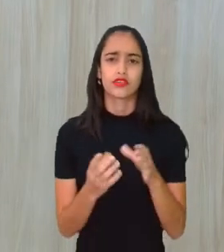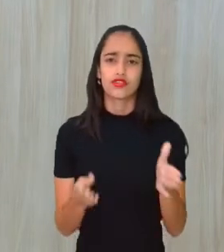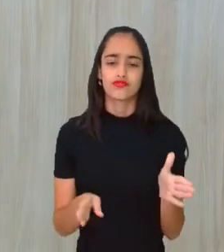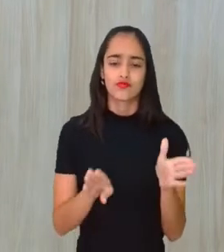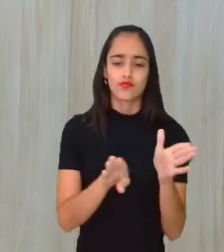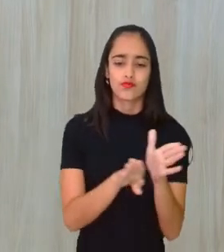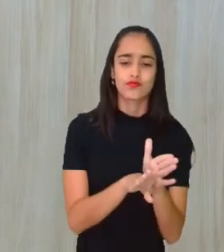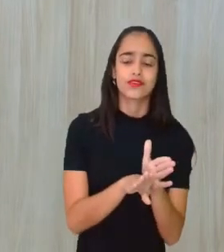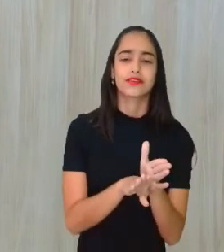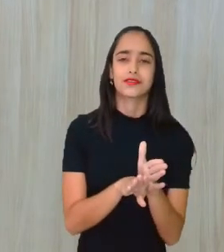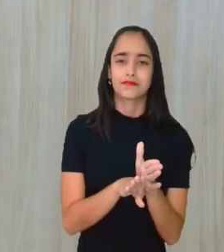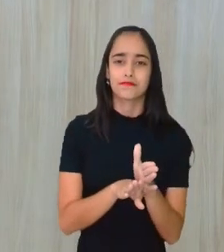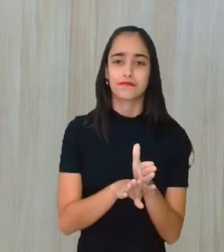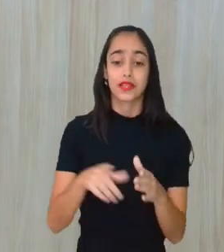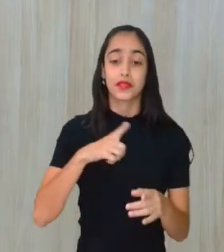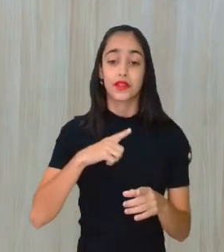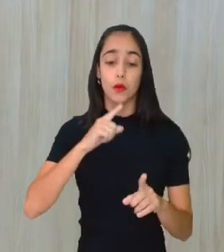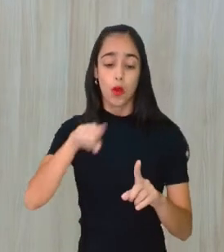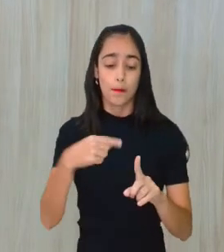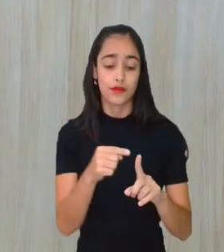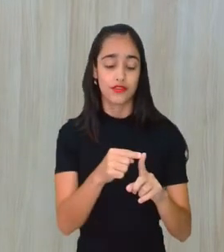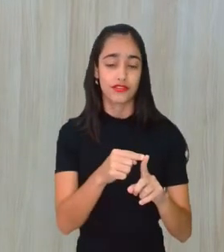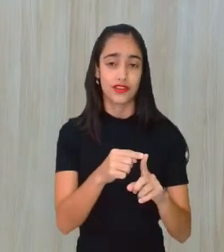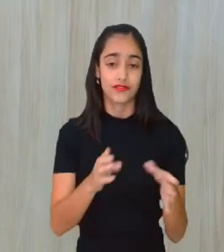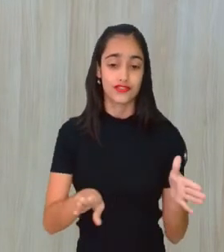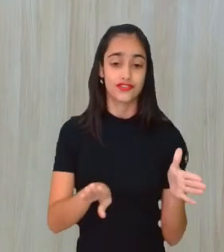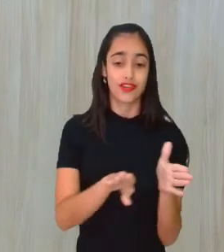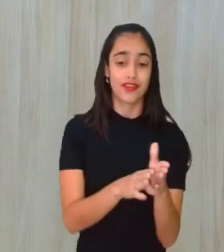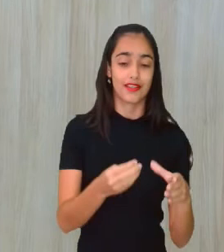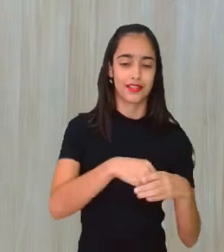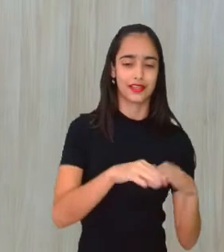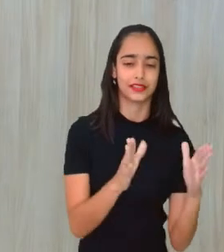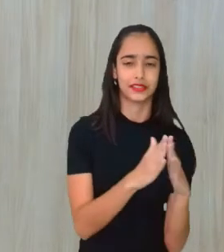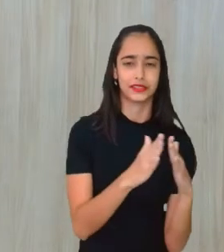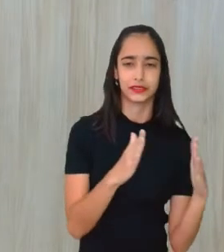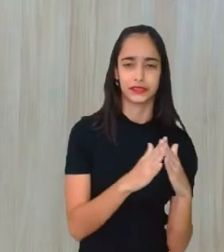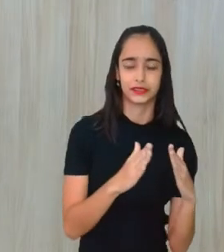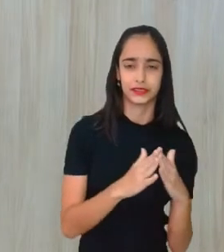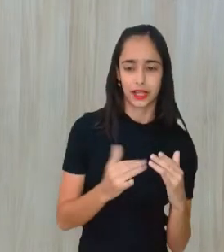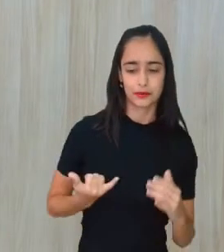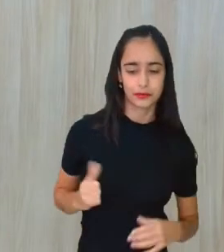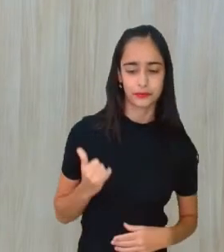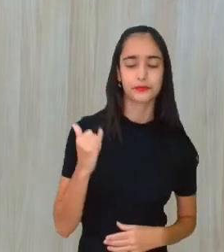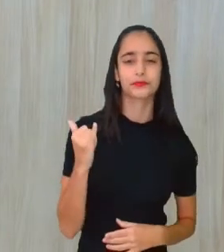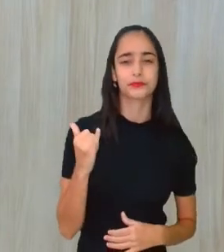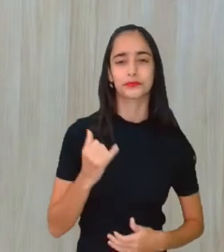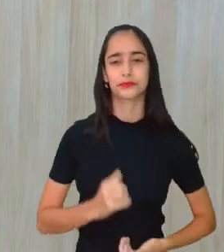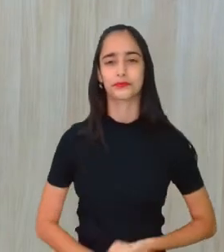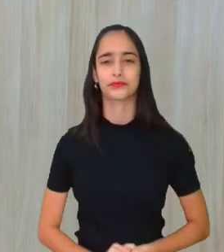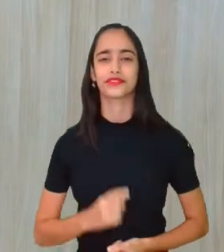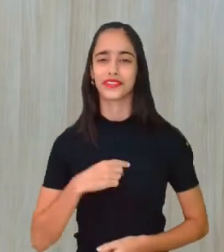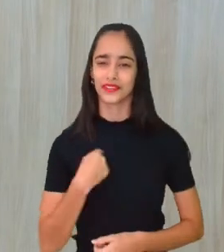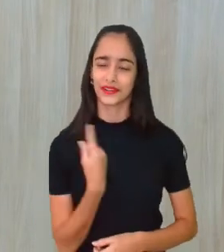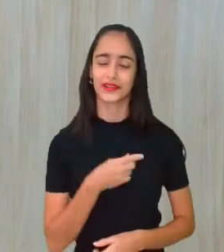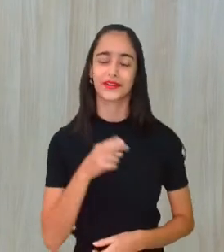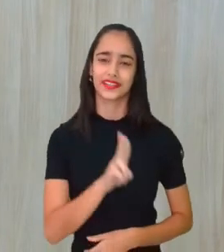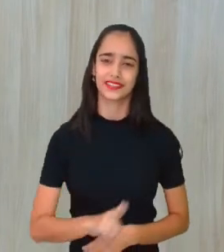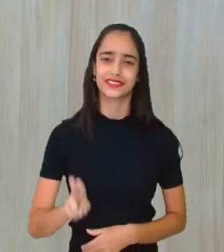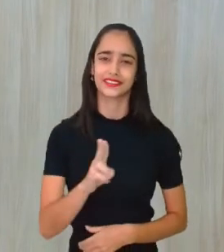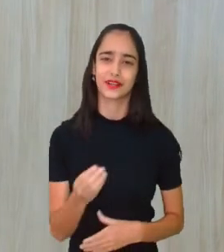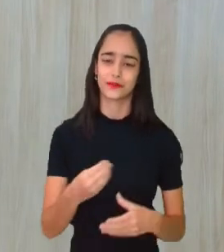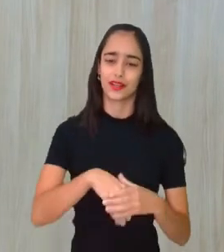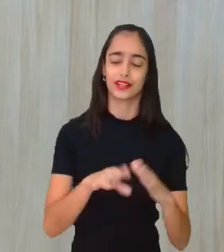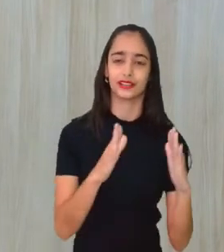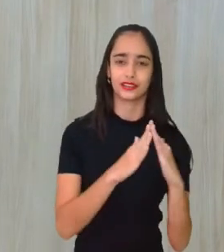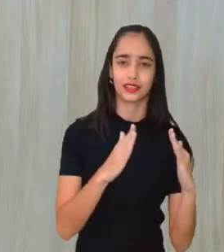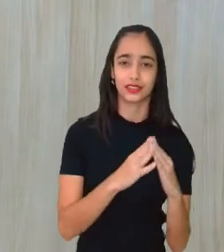a corrente elétrica. Então, esse circuito elétrico, normalmente, nós usamos na nossa residência e vários aparelhos